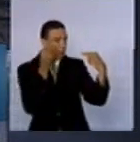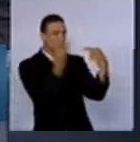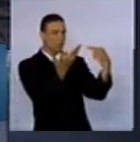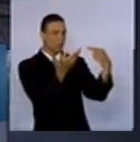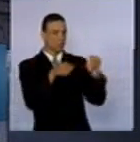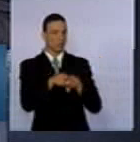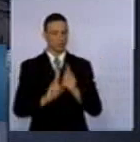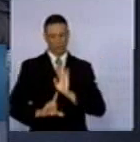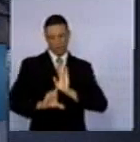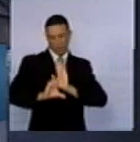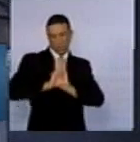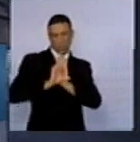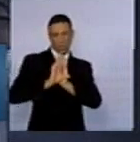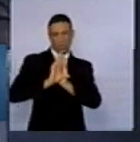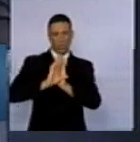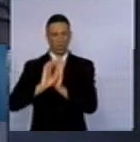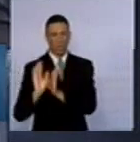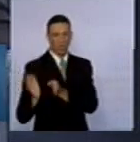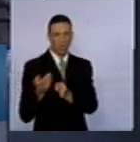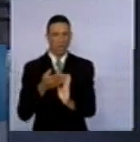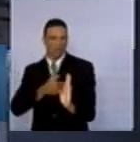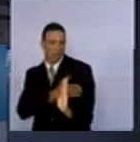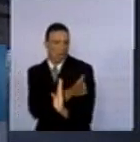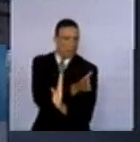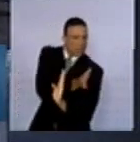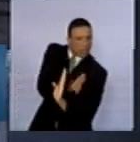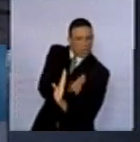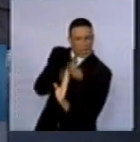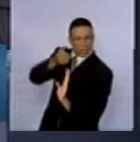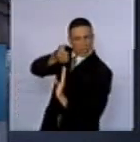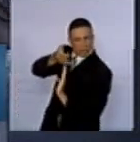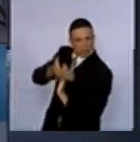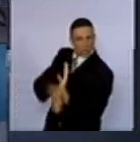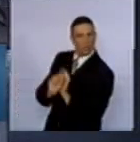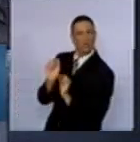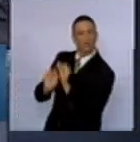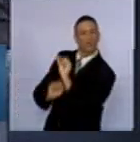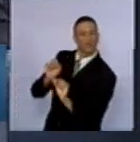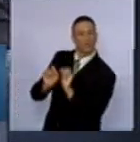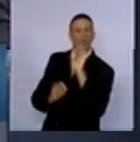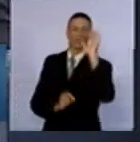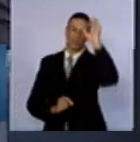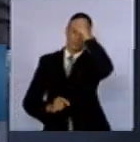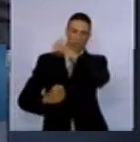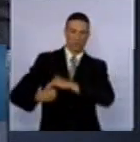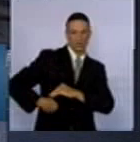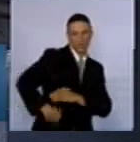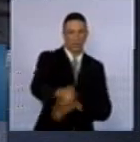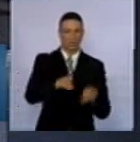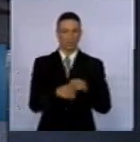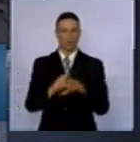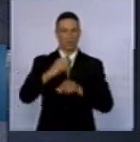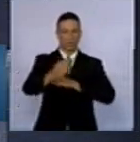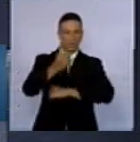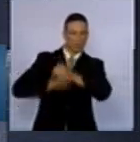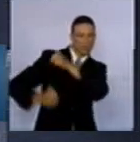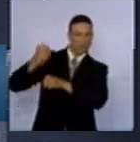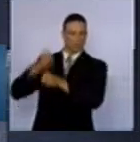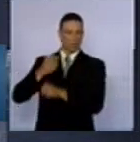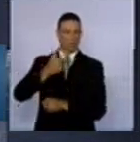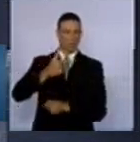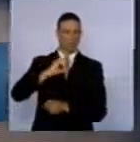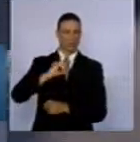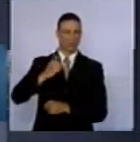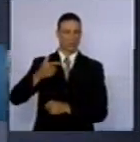e como a redigir no início e porque no ano de 2007 Essa era